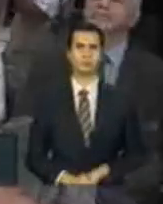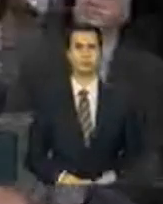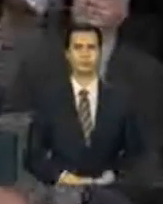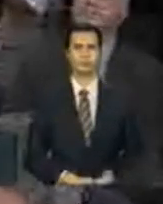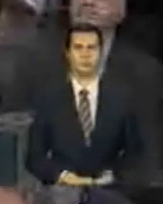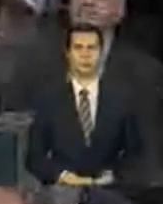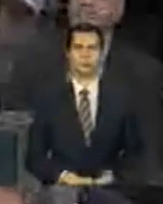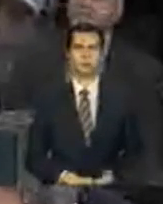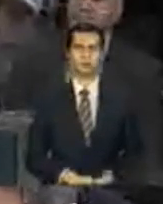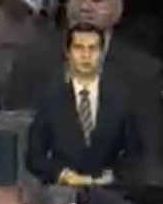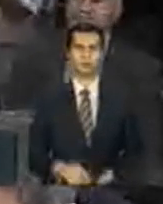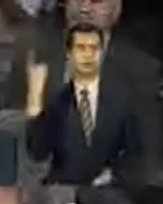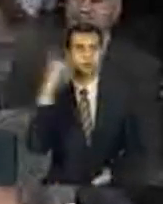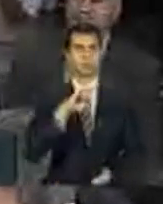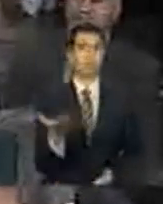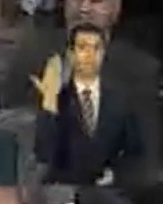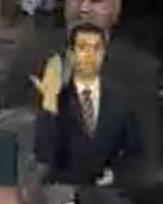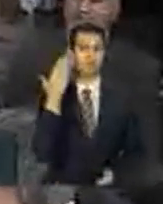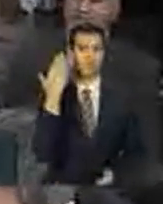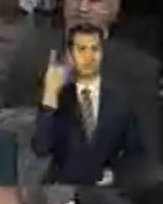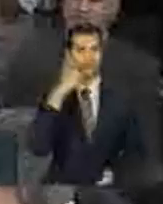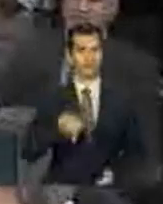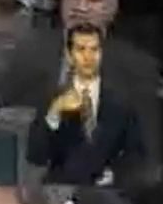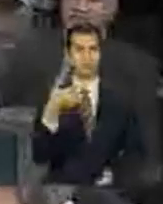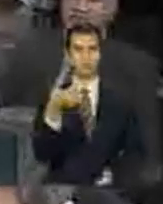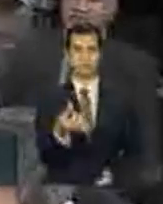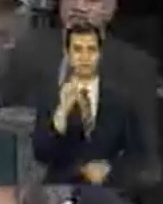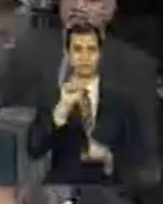No dia 26 de julho,